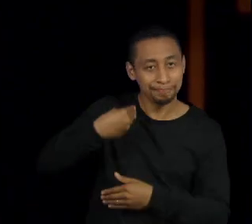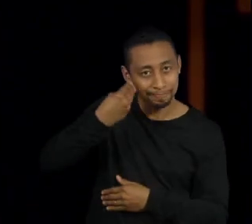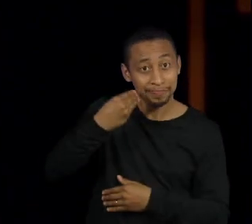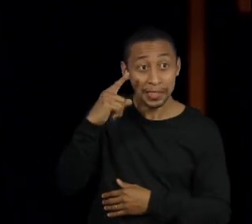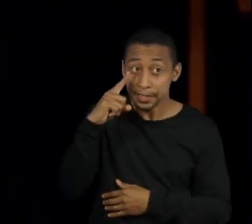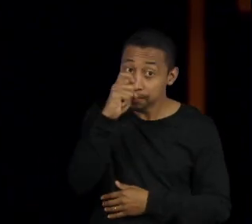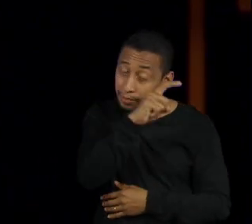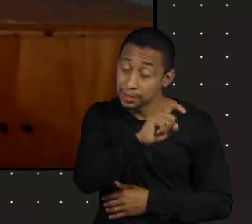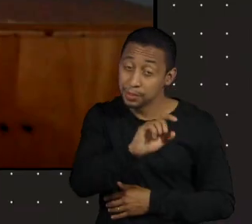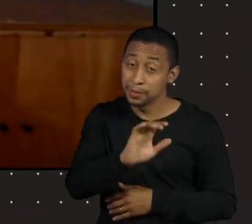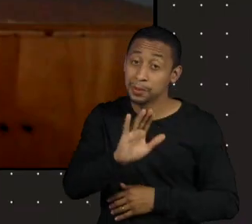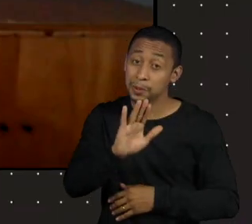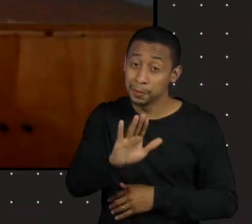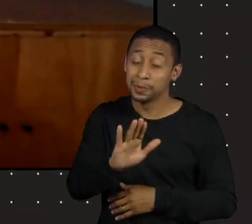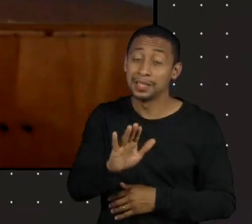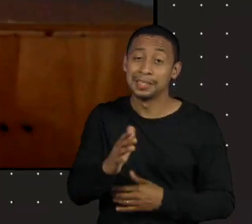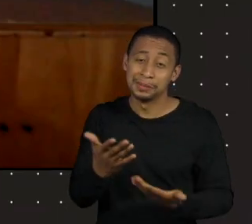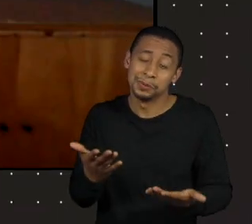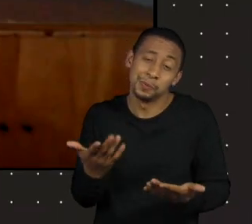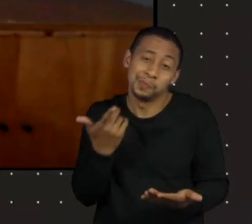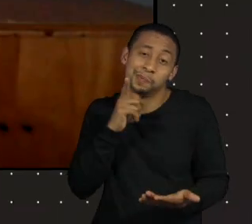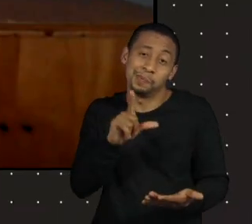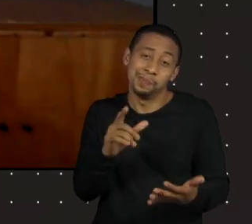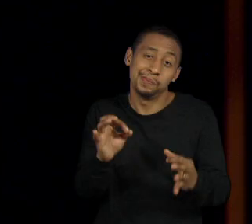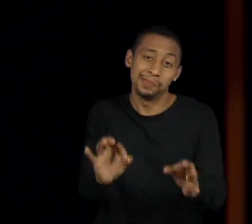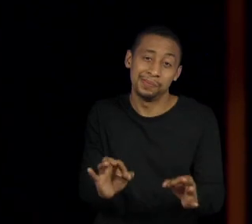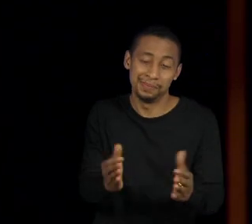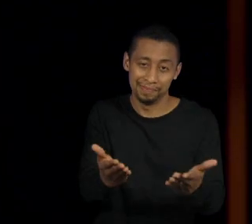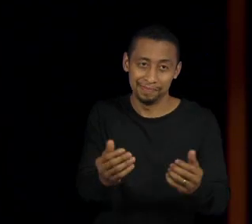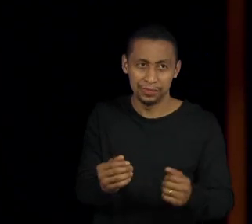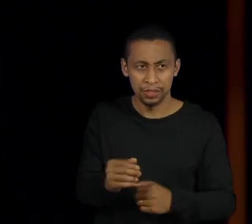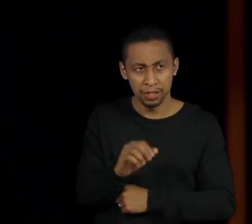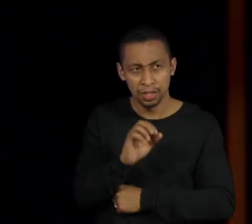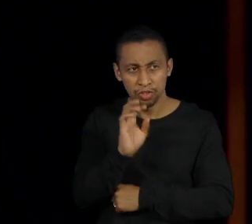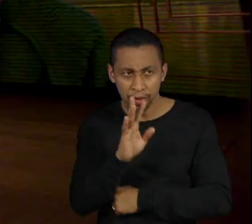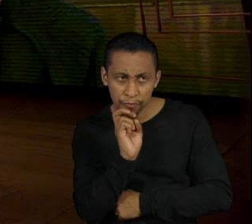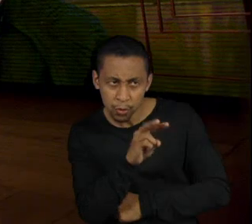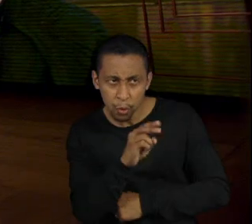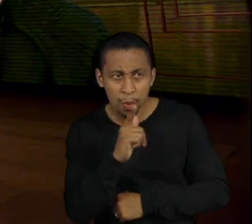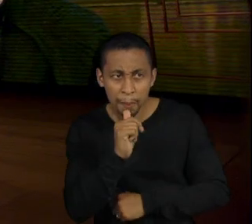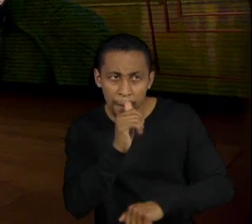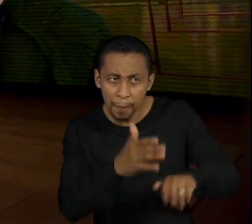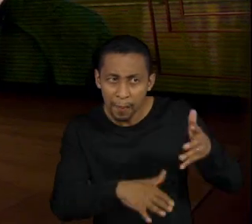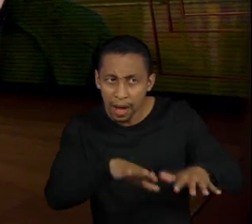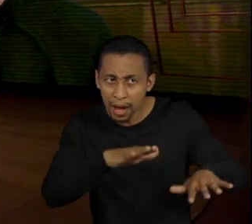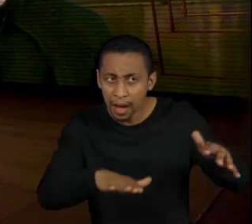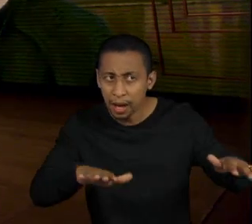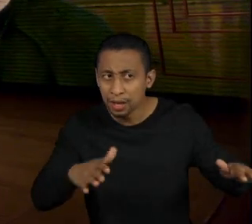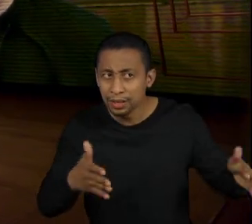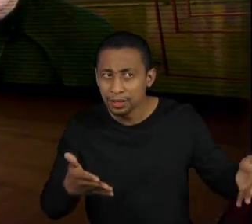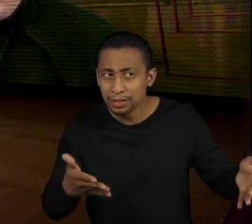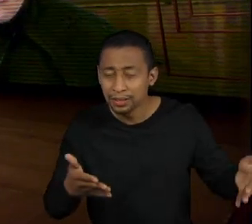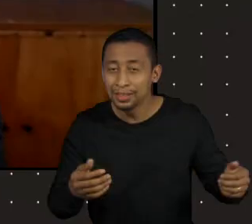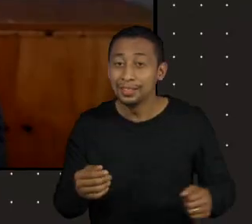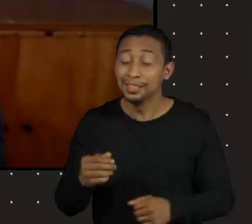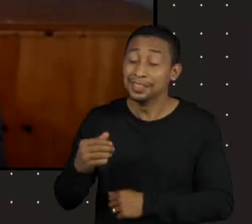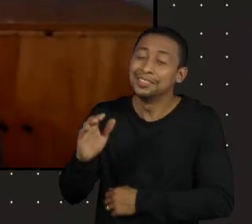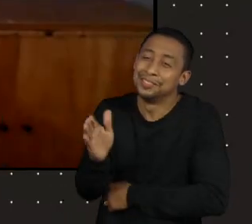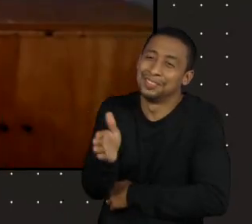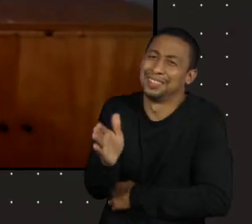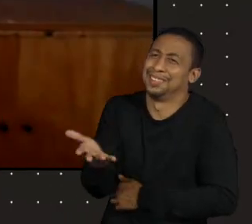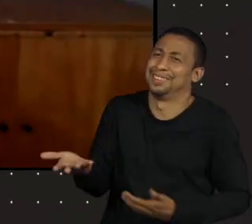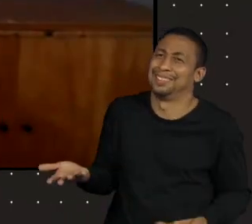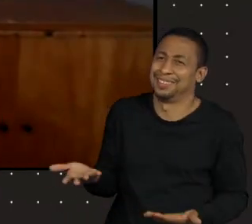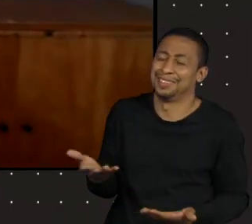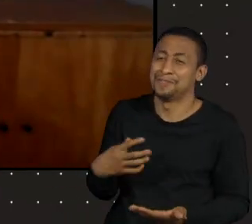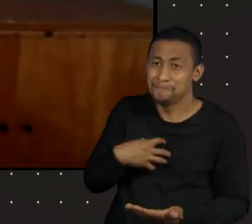que foi difícil, claro, mas que deu muito certo. Você já tinha visto o mar? Já, como